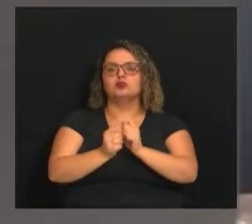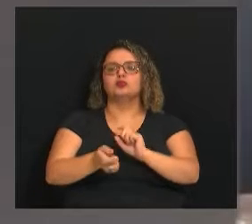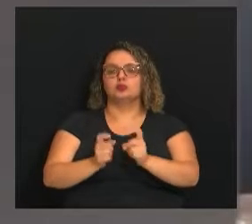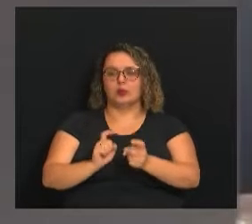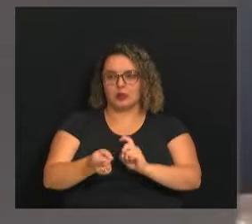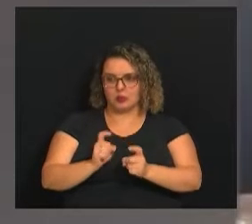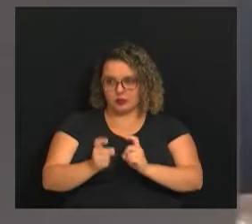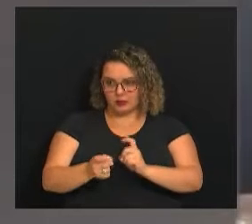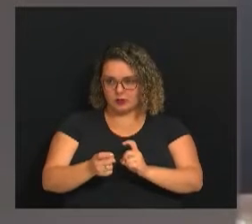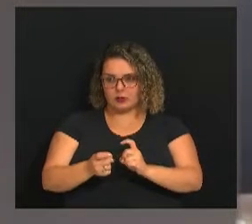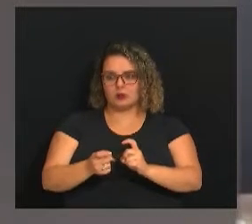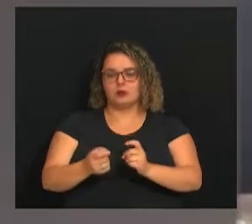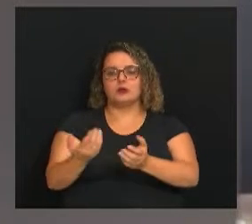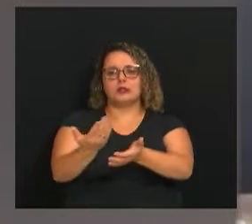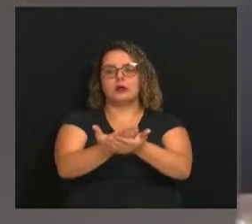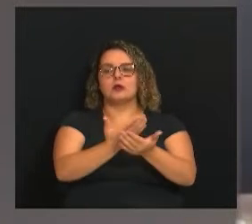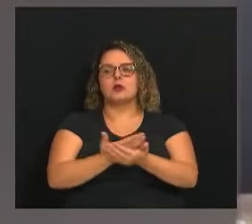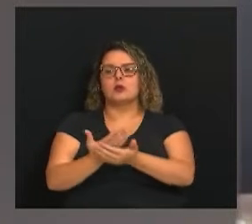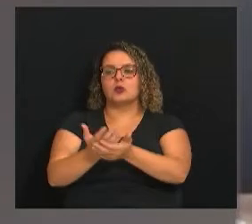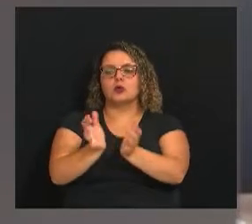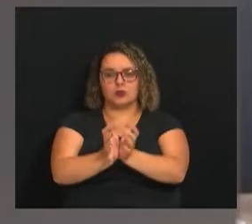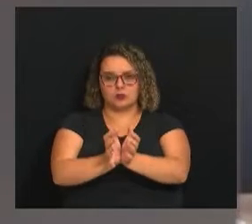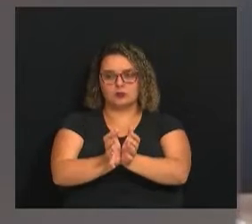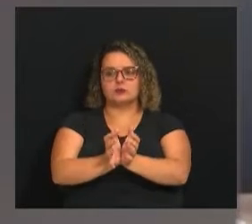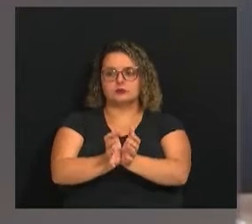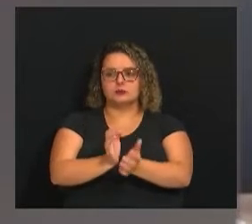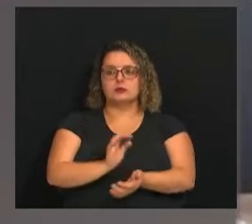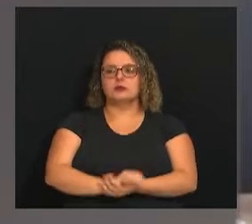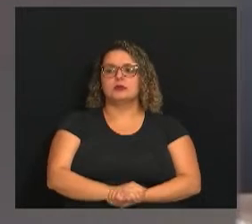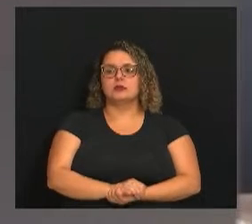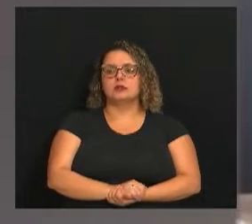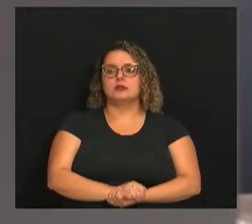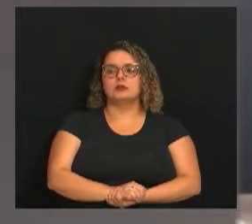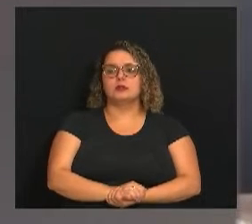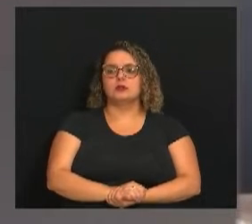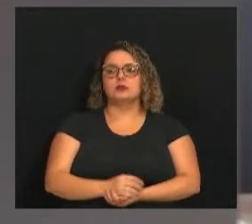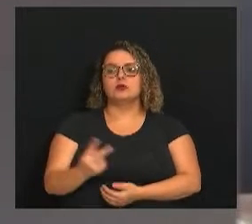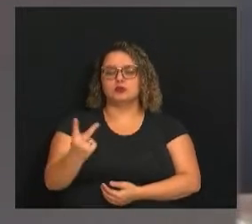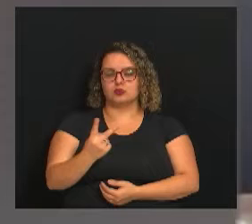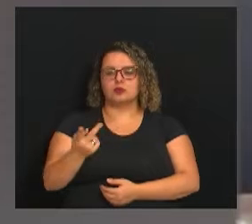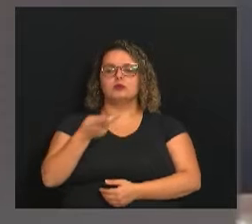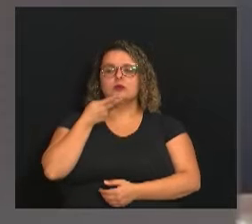reunião da Comissão de Estudos, e nós vamos já passar a palavra para eles